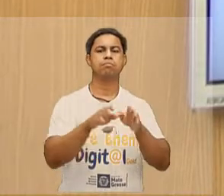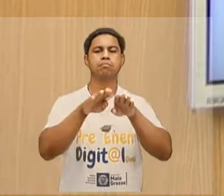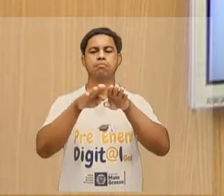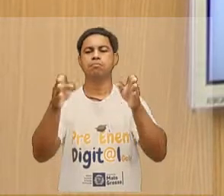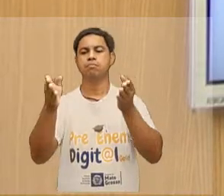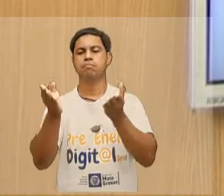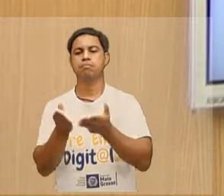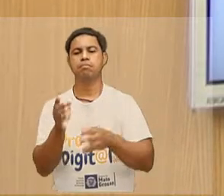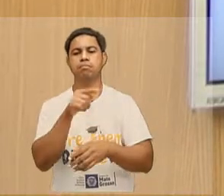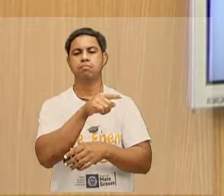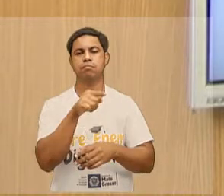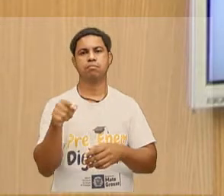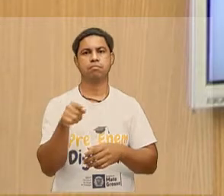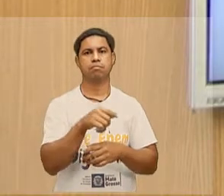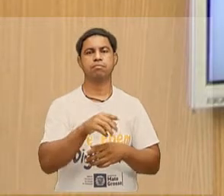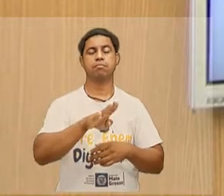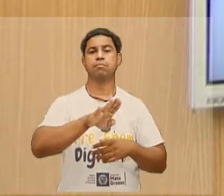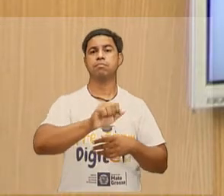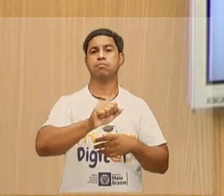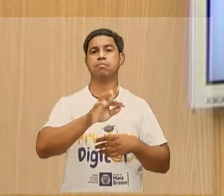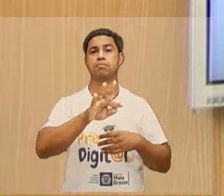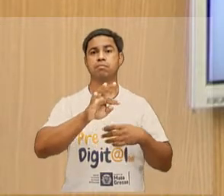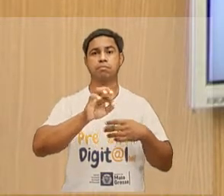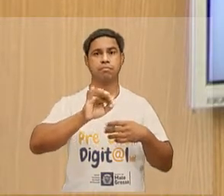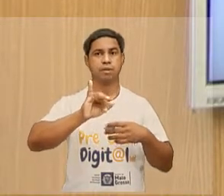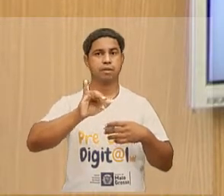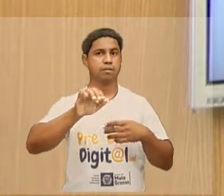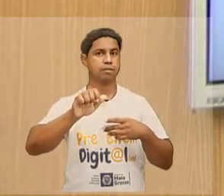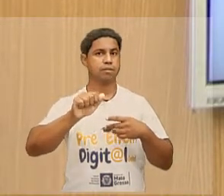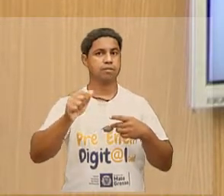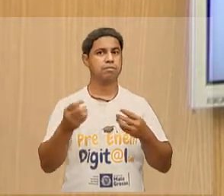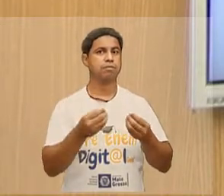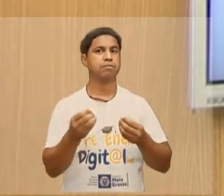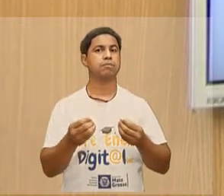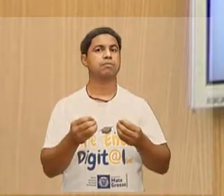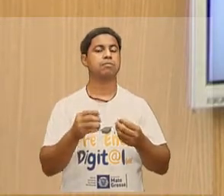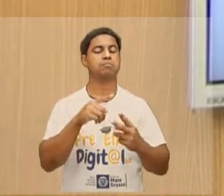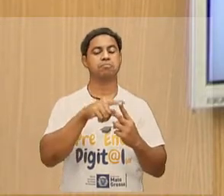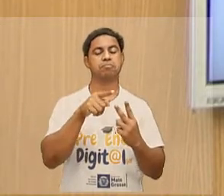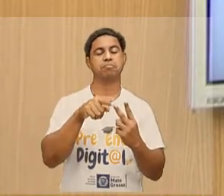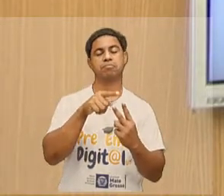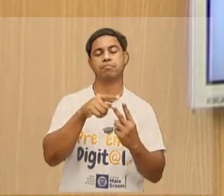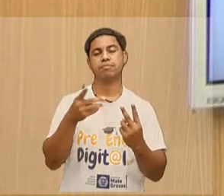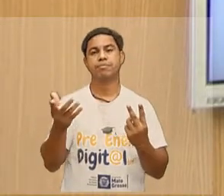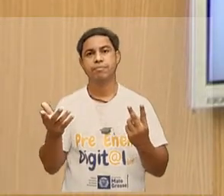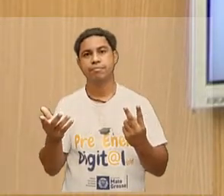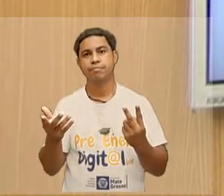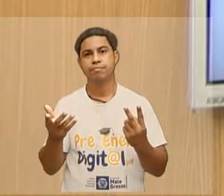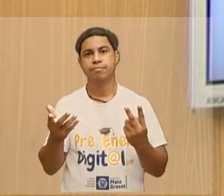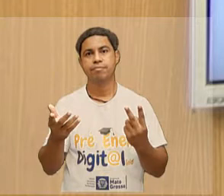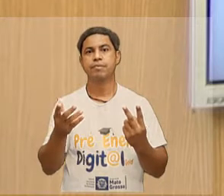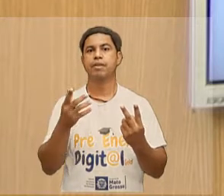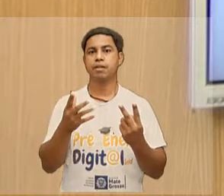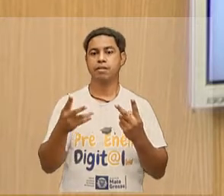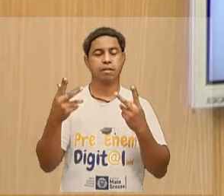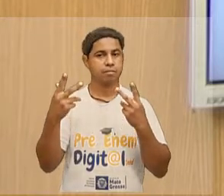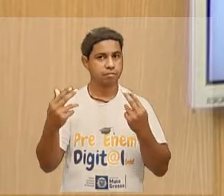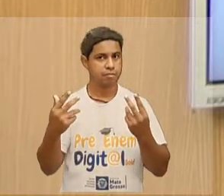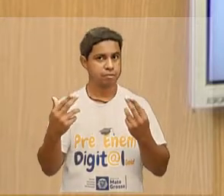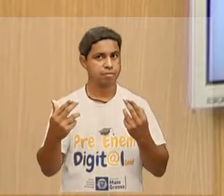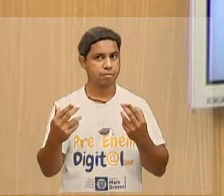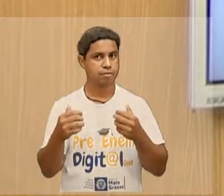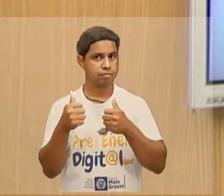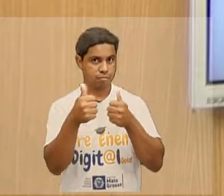intensidade de corrente elétrica? Vai duplicar. Isso significa ser diretamente proporcional. Fechou?